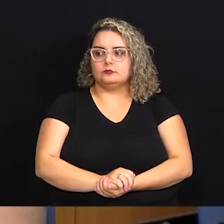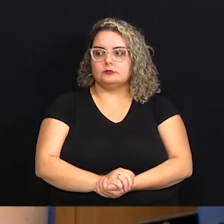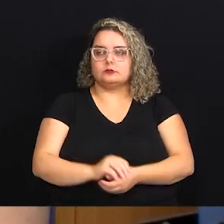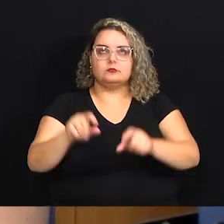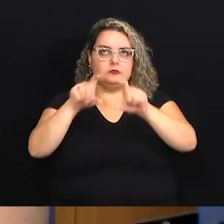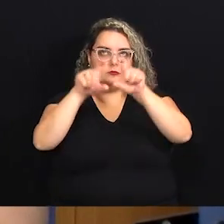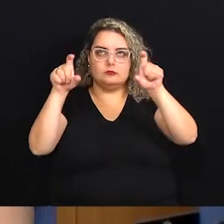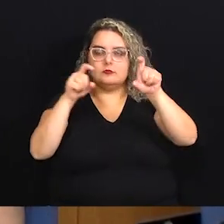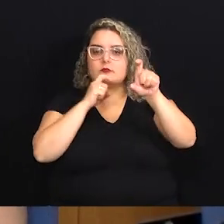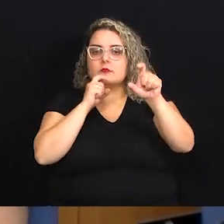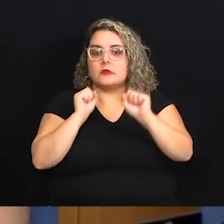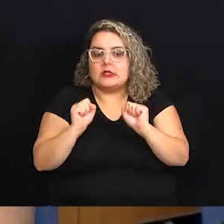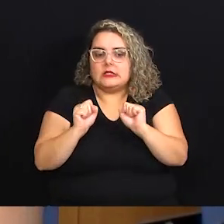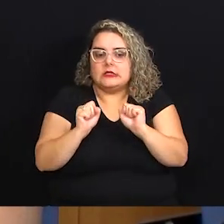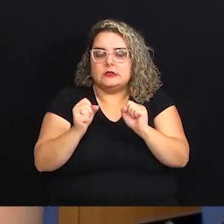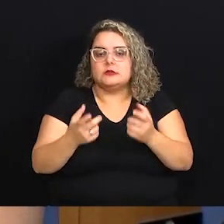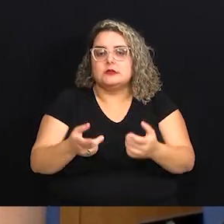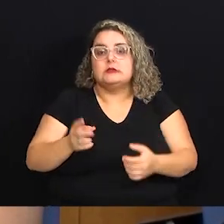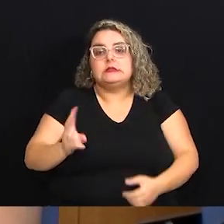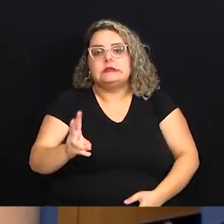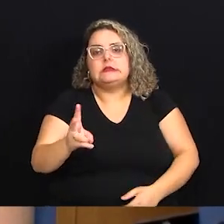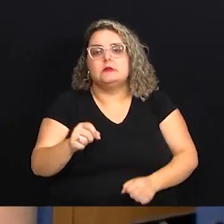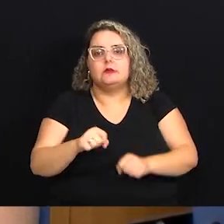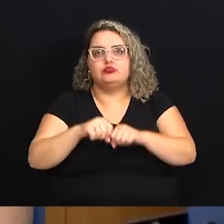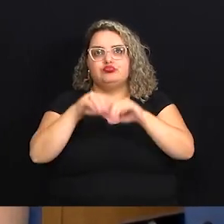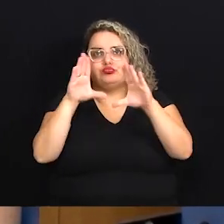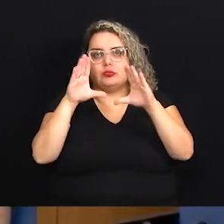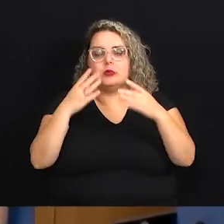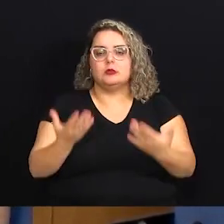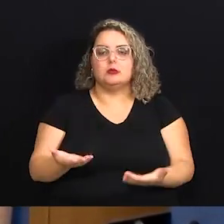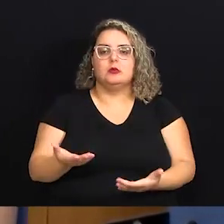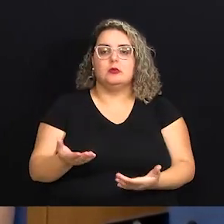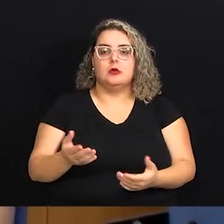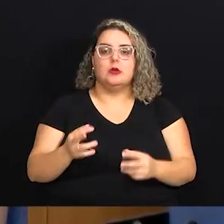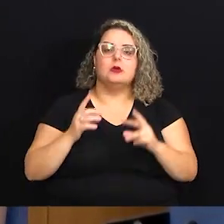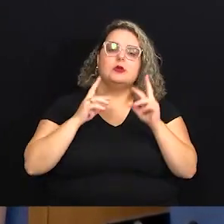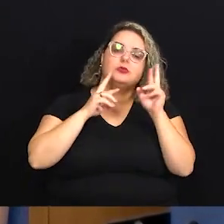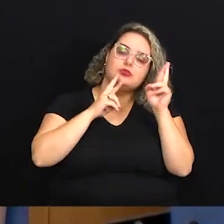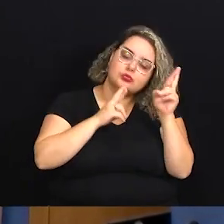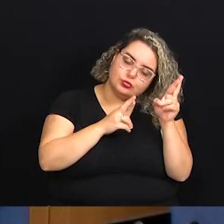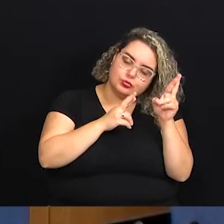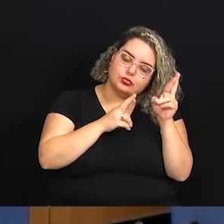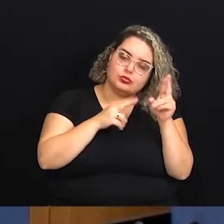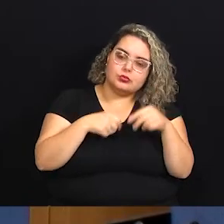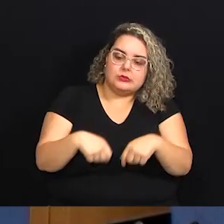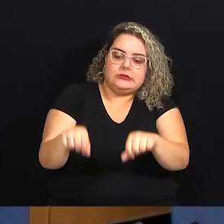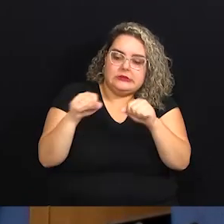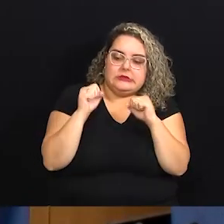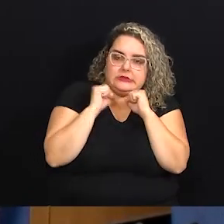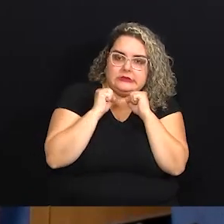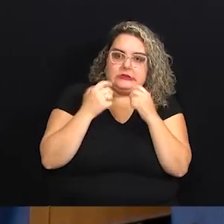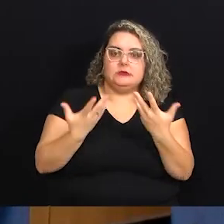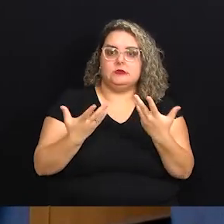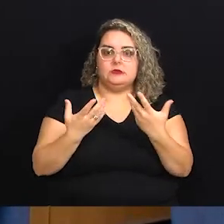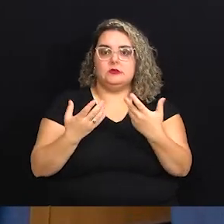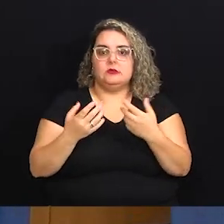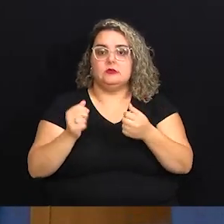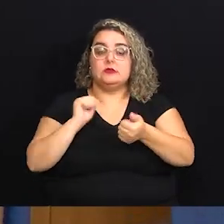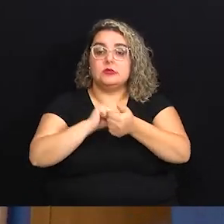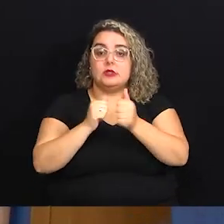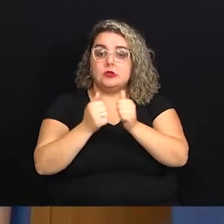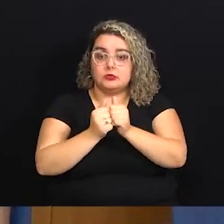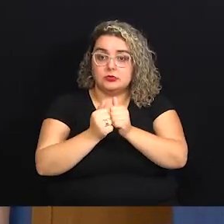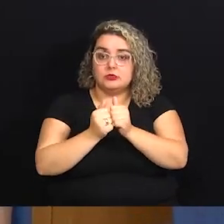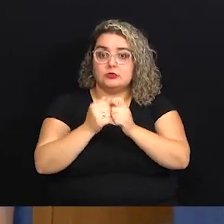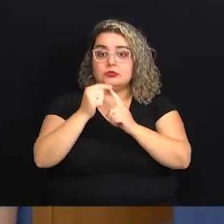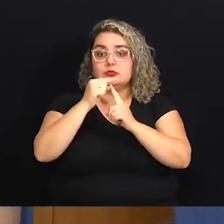o ar-condicionado ligado o tempo todo. Então, ao invés de você dormir e colocar o edredom, você